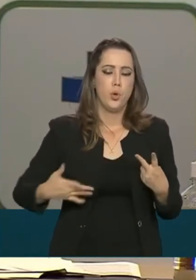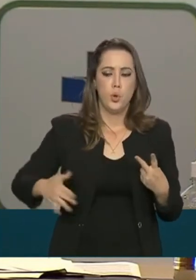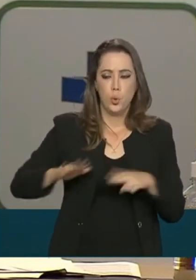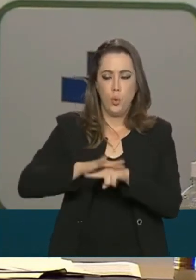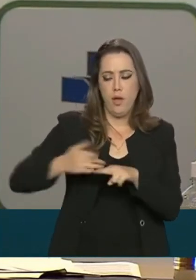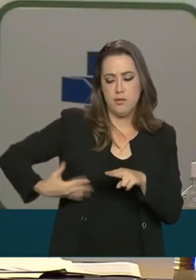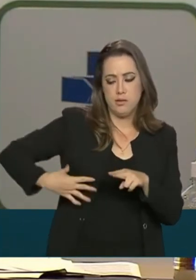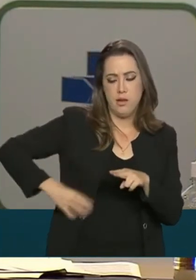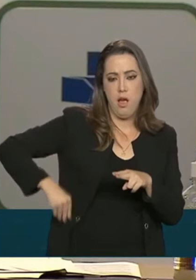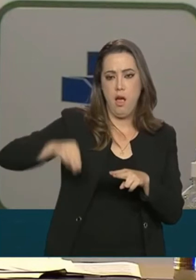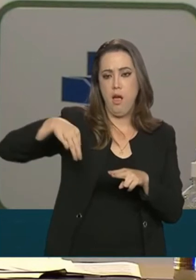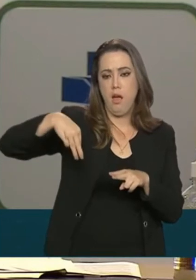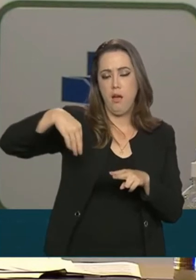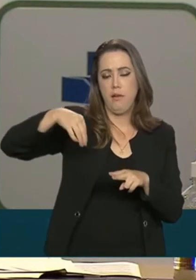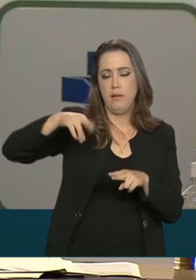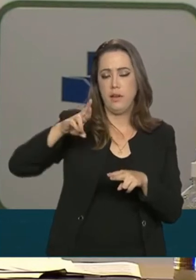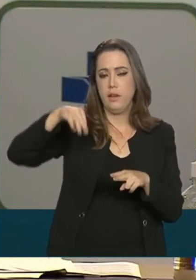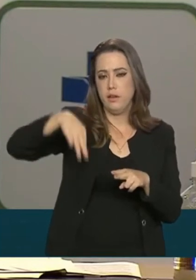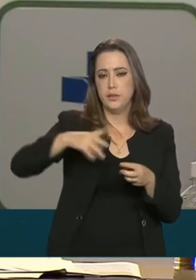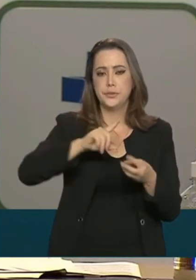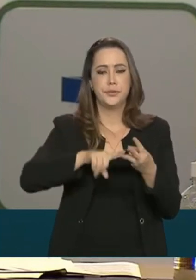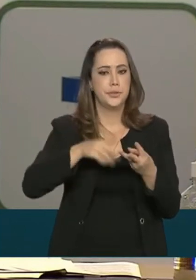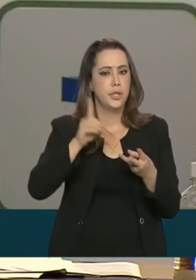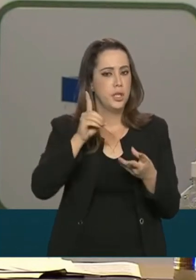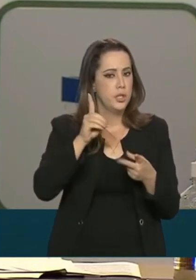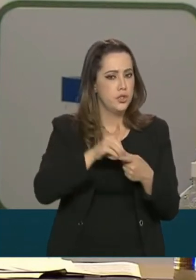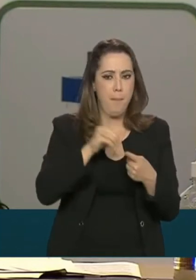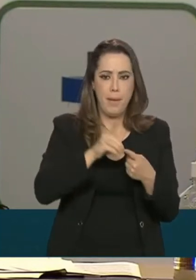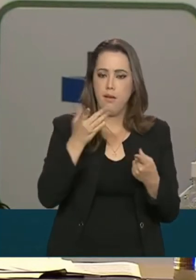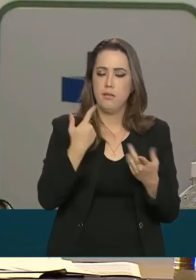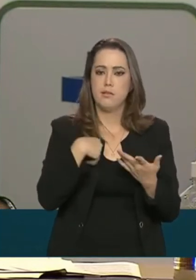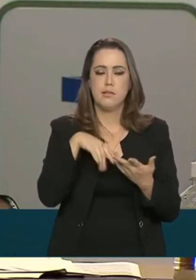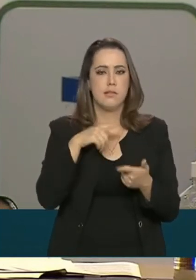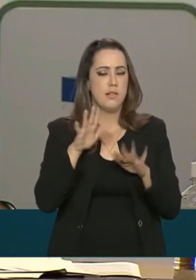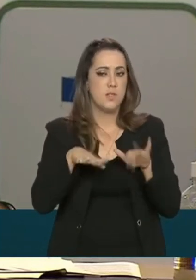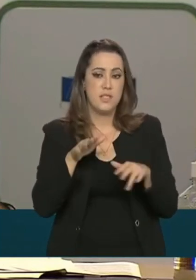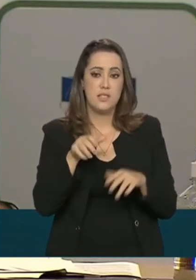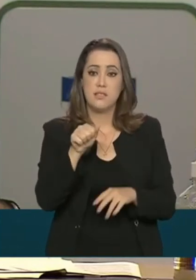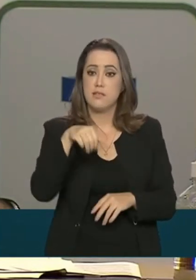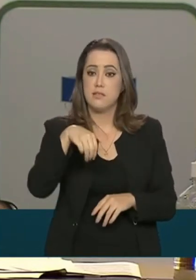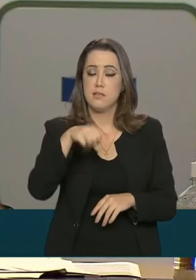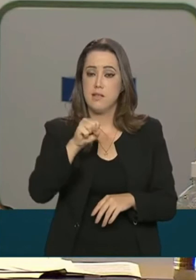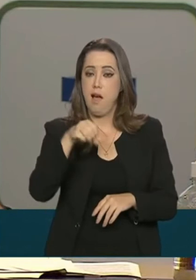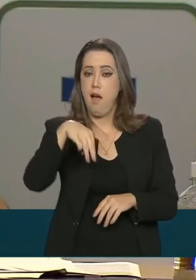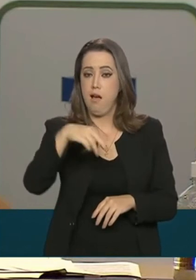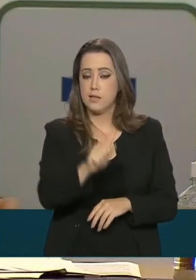doença neurológica, pneumopatia, imunodepressão, obesidade, asma, doença hepática e